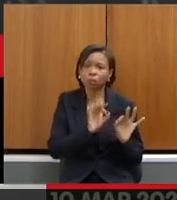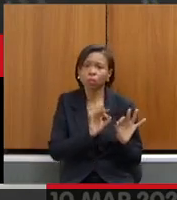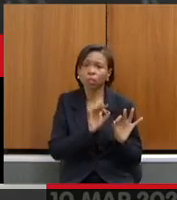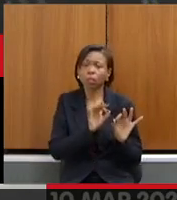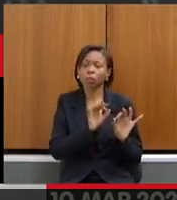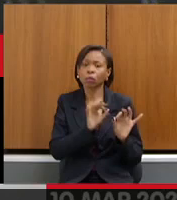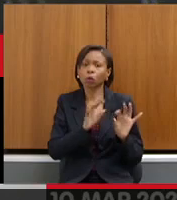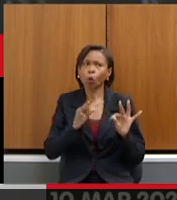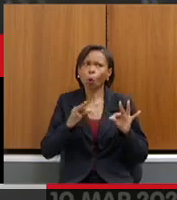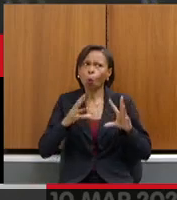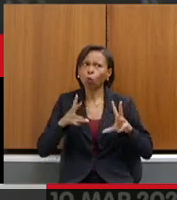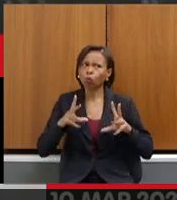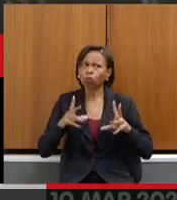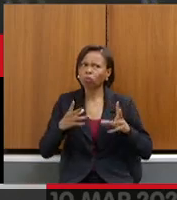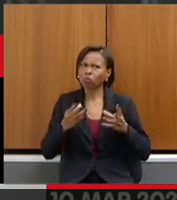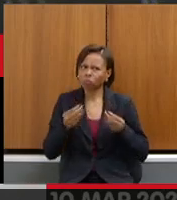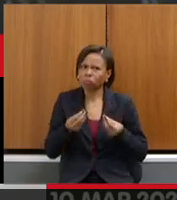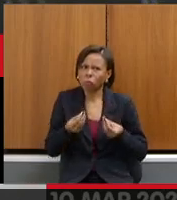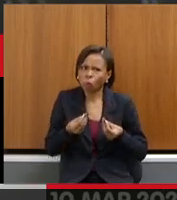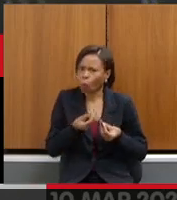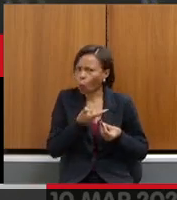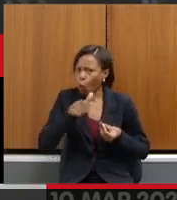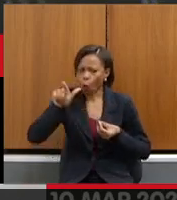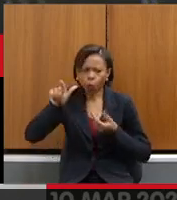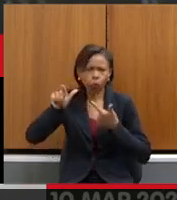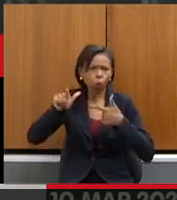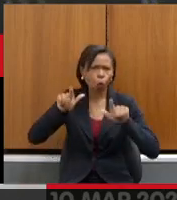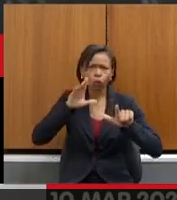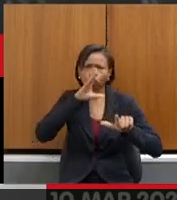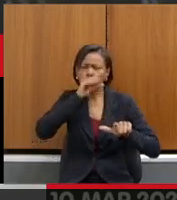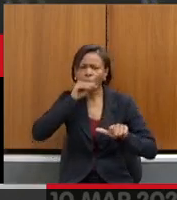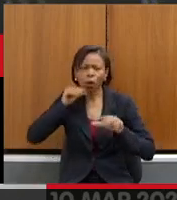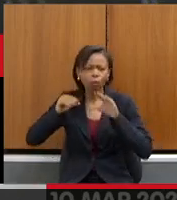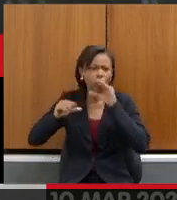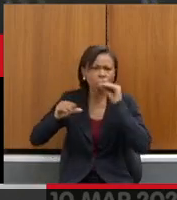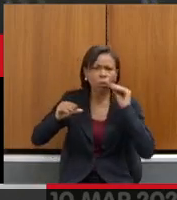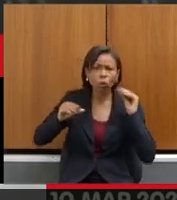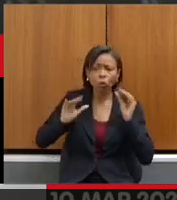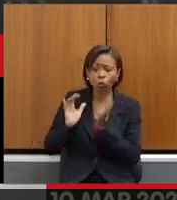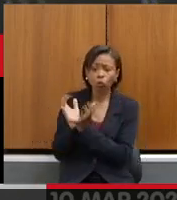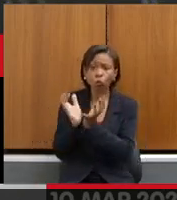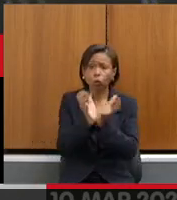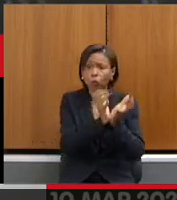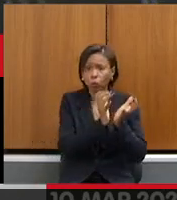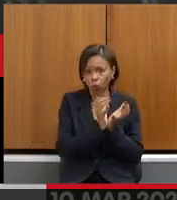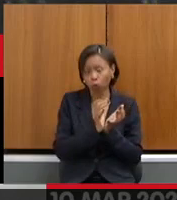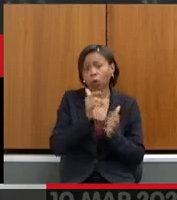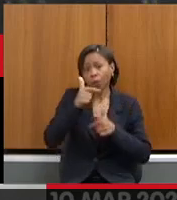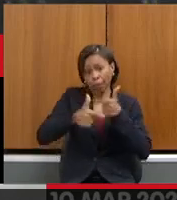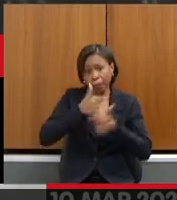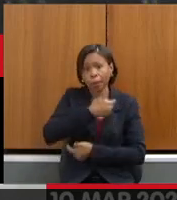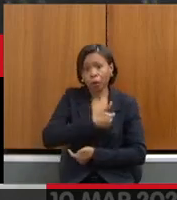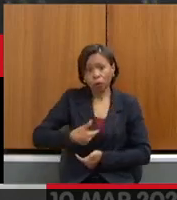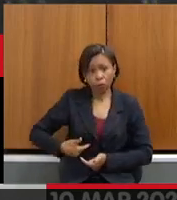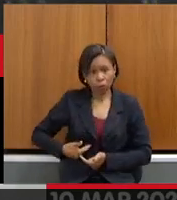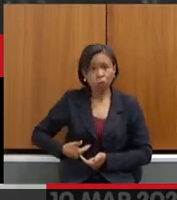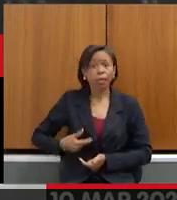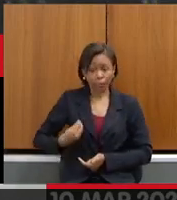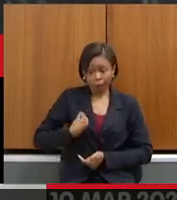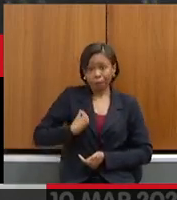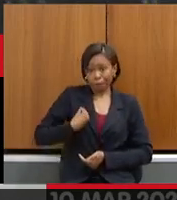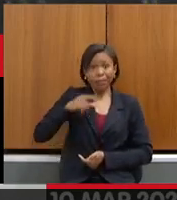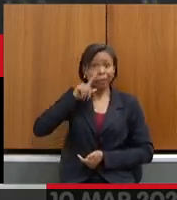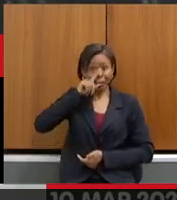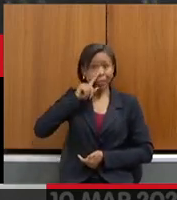tantos servidores de outros setores do serviço público que estão colocando também a sua vida em risco a